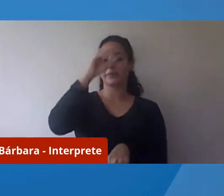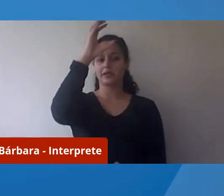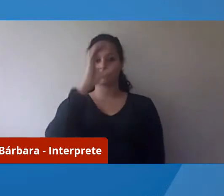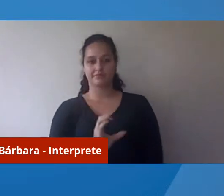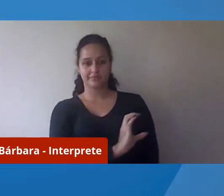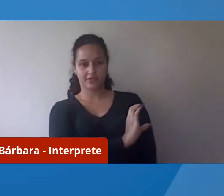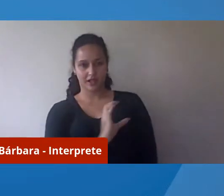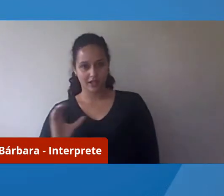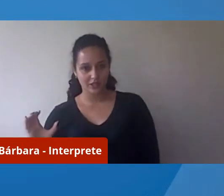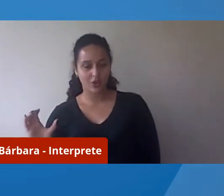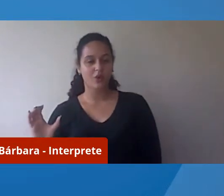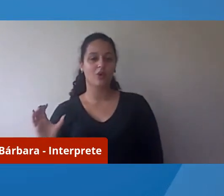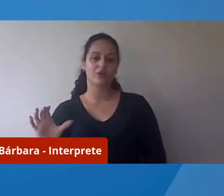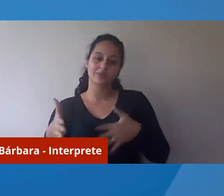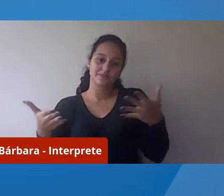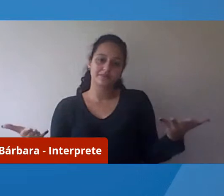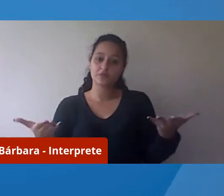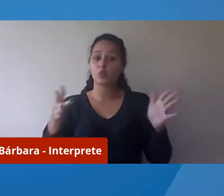tudo isso